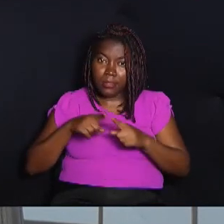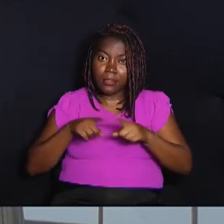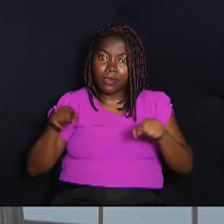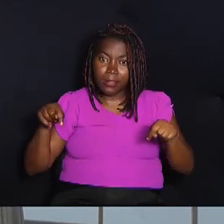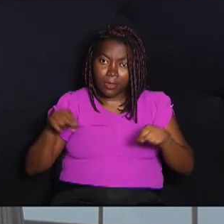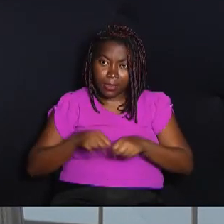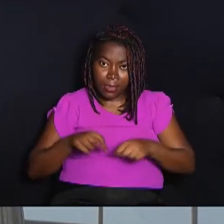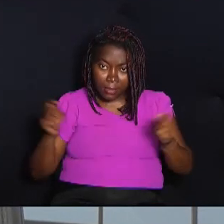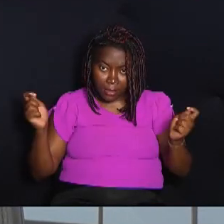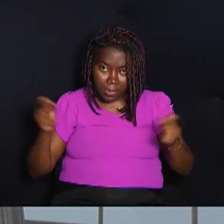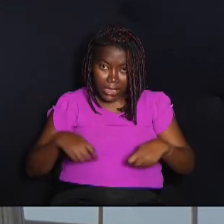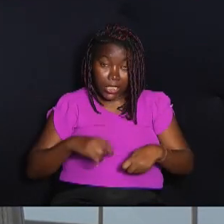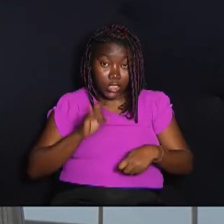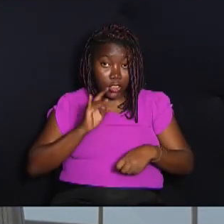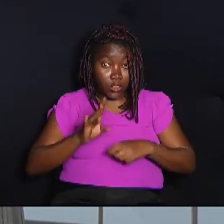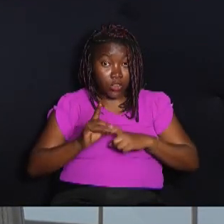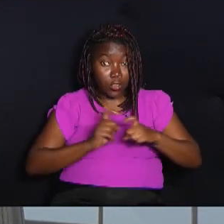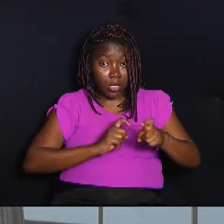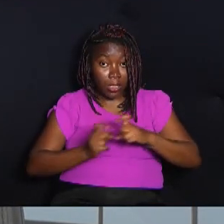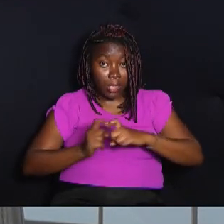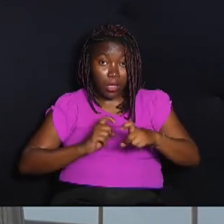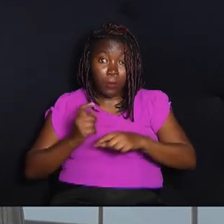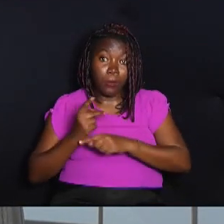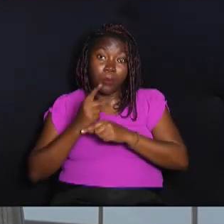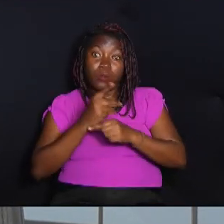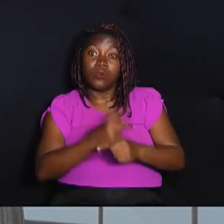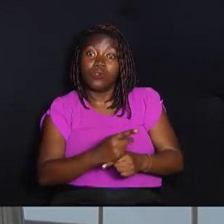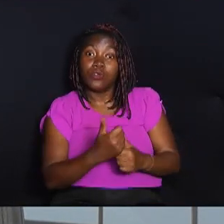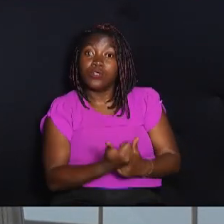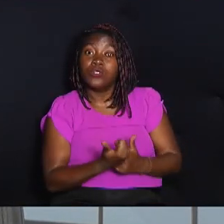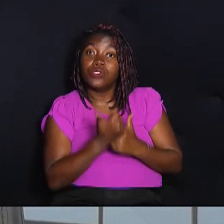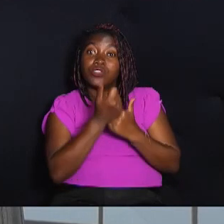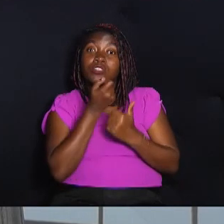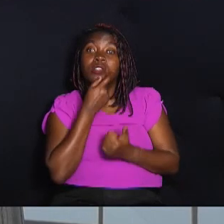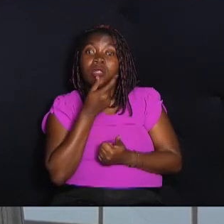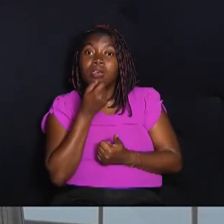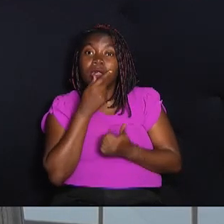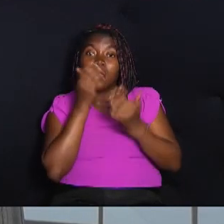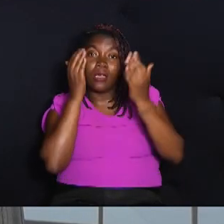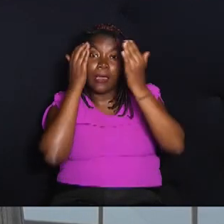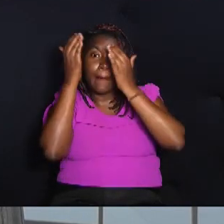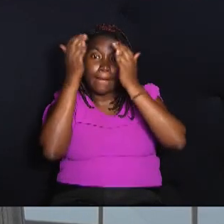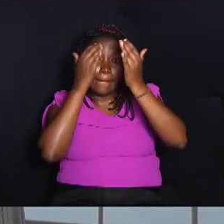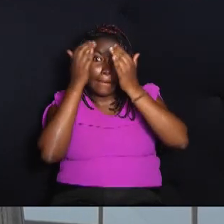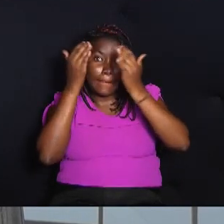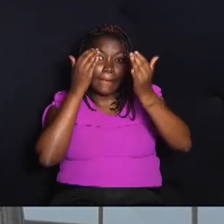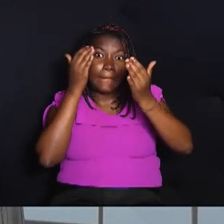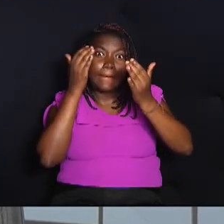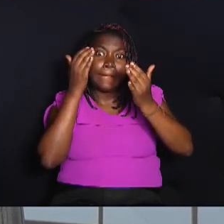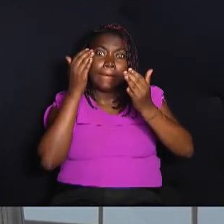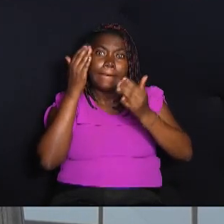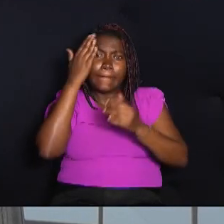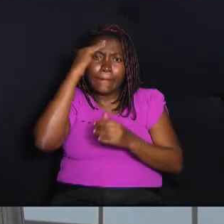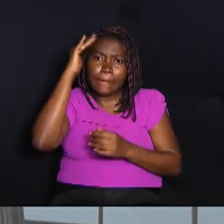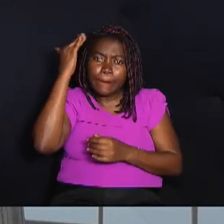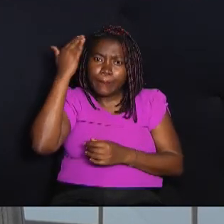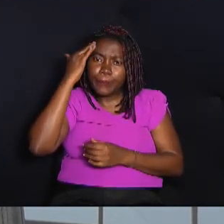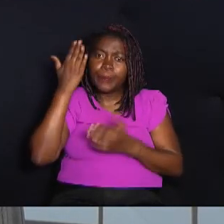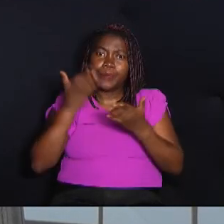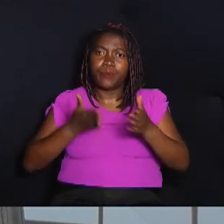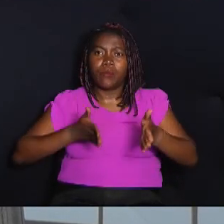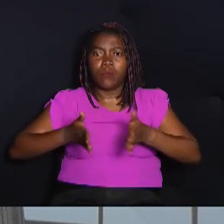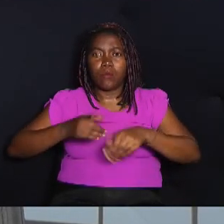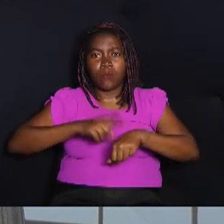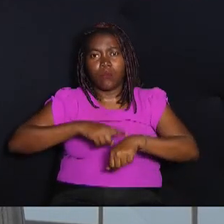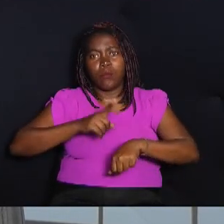não só discutir, né, buscar um auxílio medicamentoso, uma terapia, buscar entender daquele momento que ela